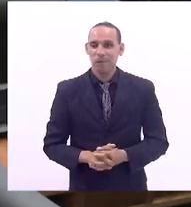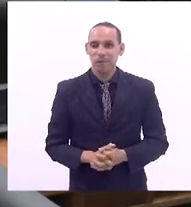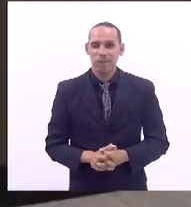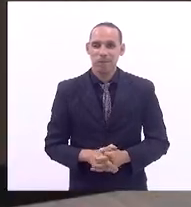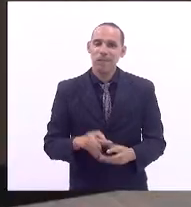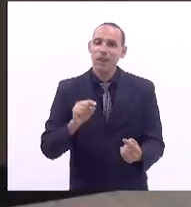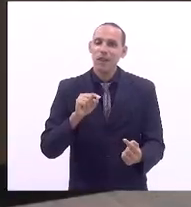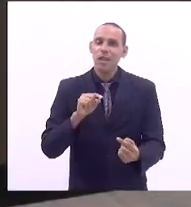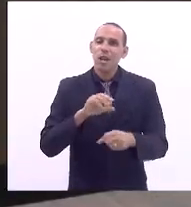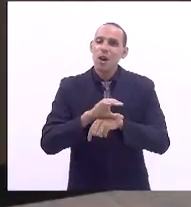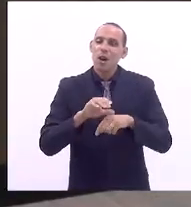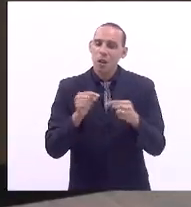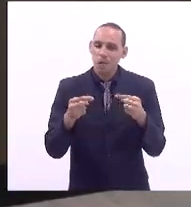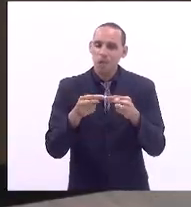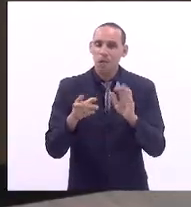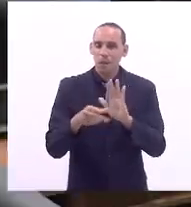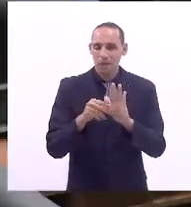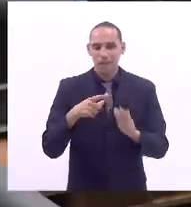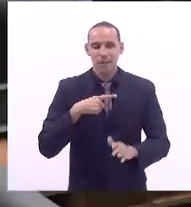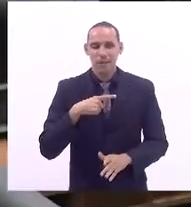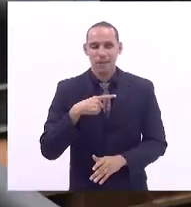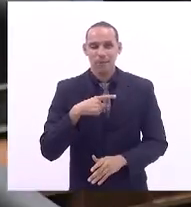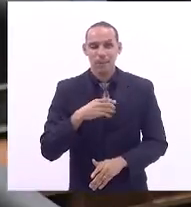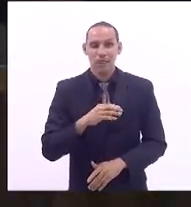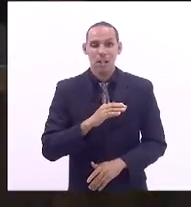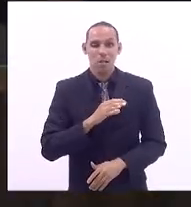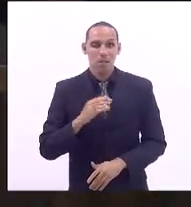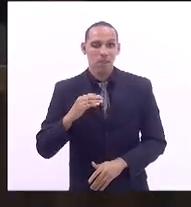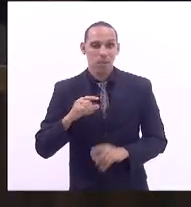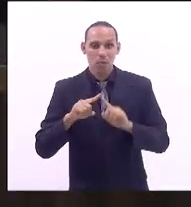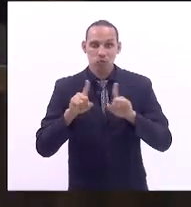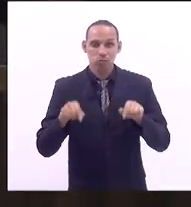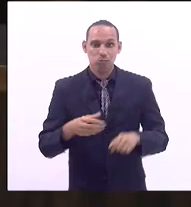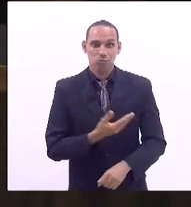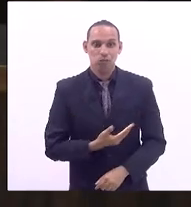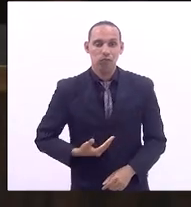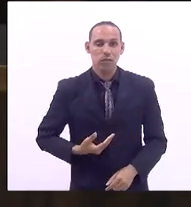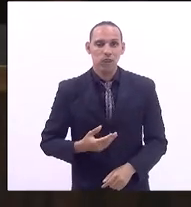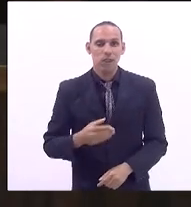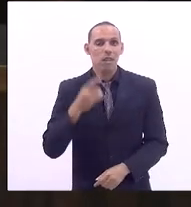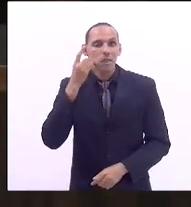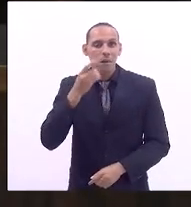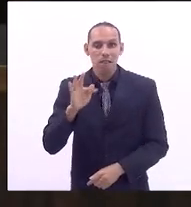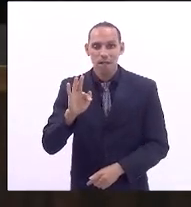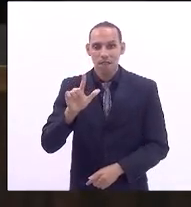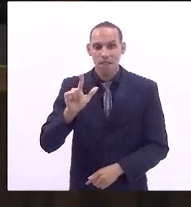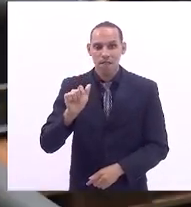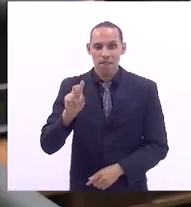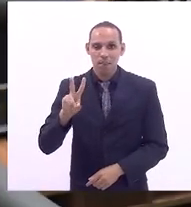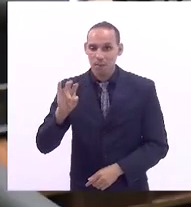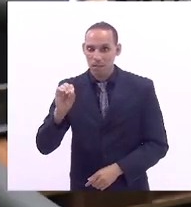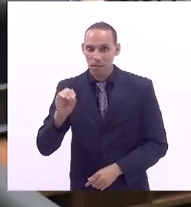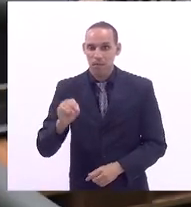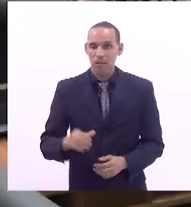e parece que vai condicionalidade com emenda pela comissão de servidores públicos Deputado Flávio serafini